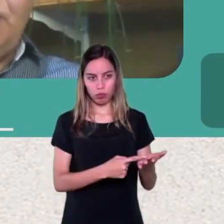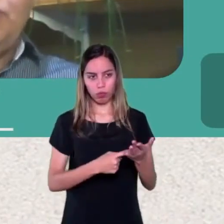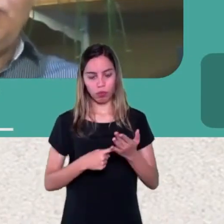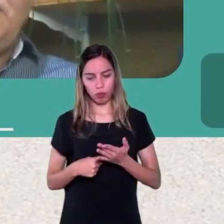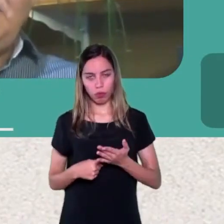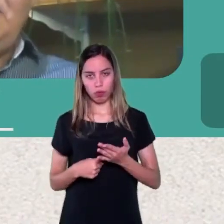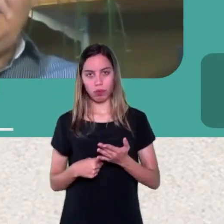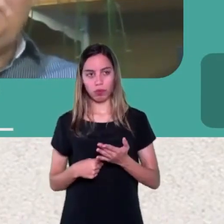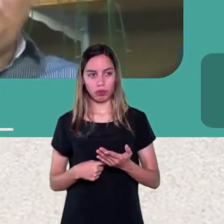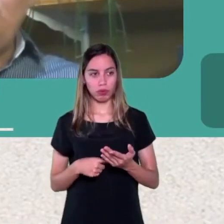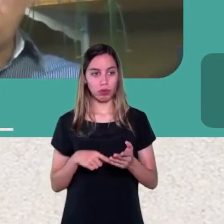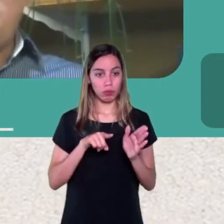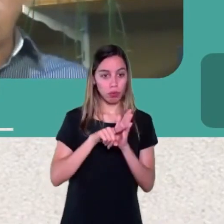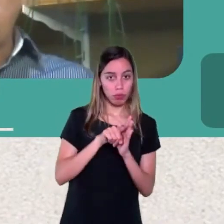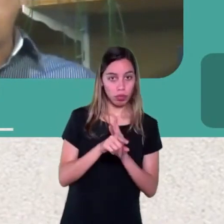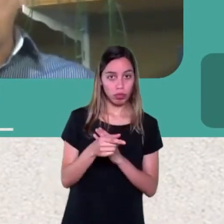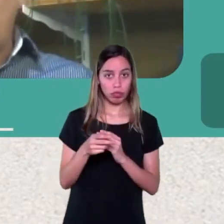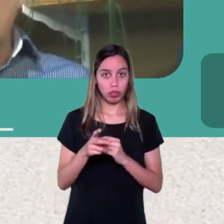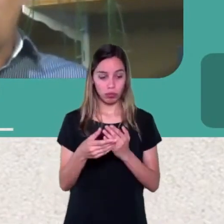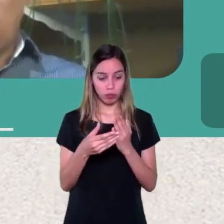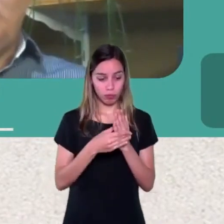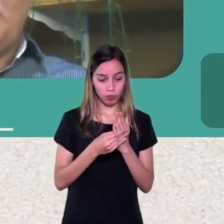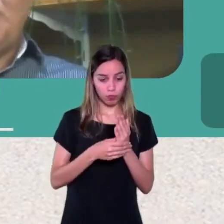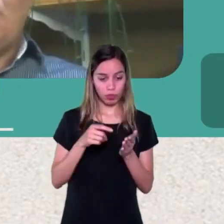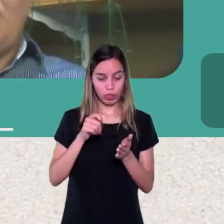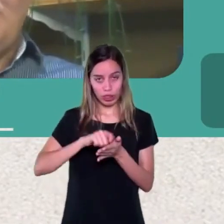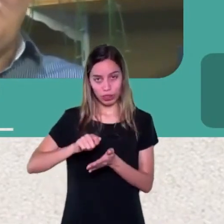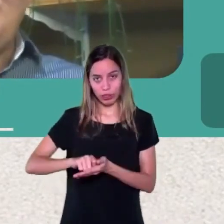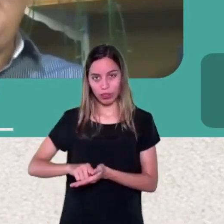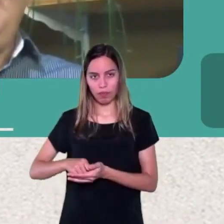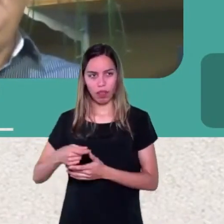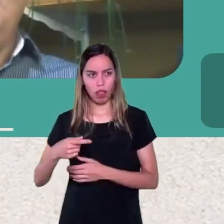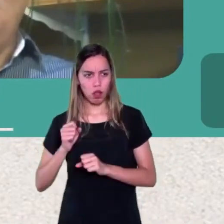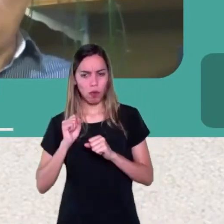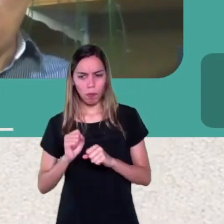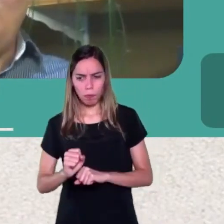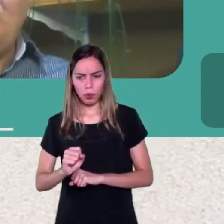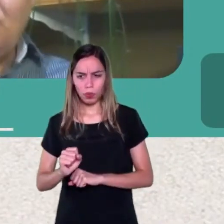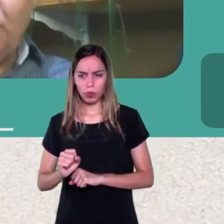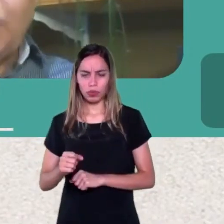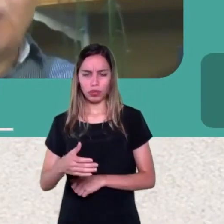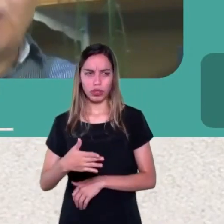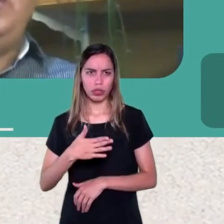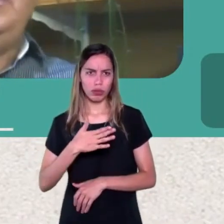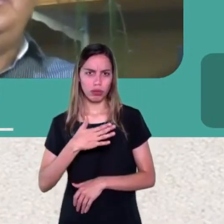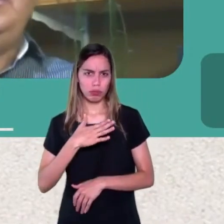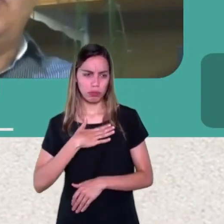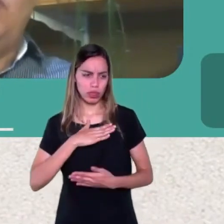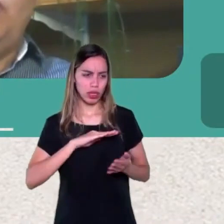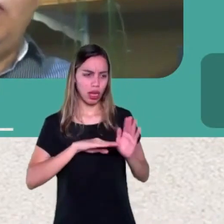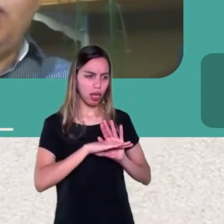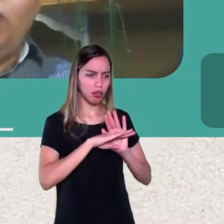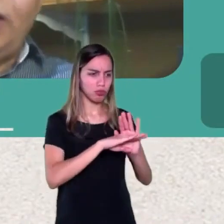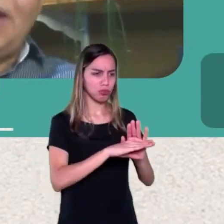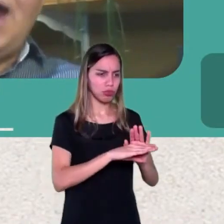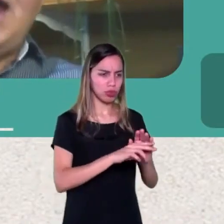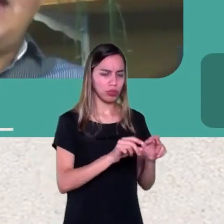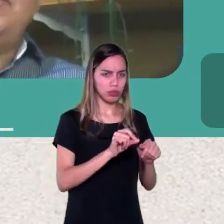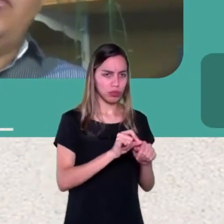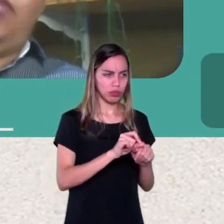deste livro e pude dar a minha modesta colaboração com fotografias,